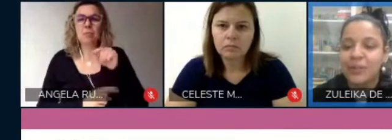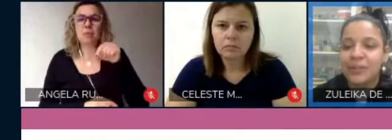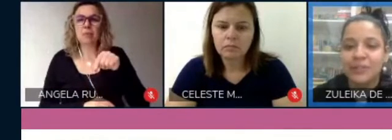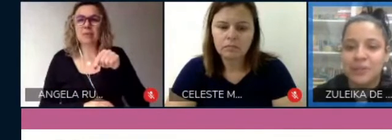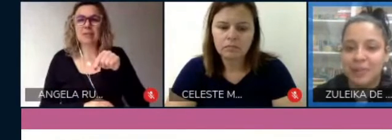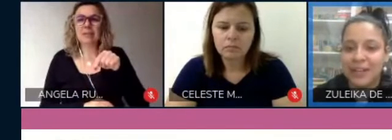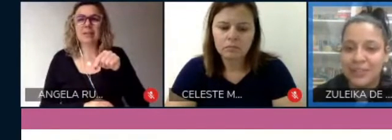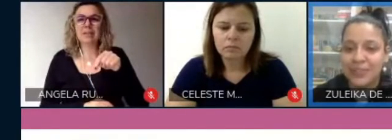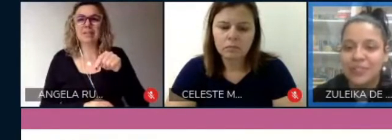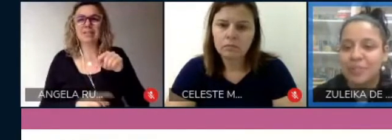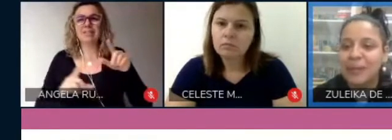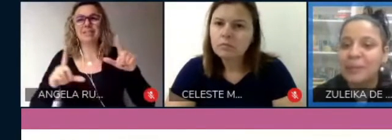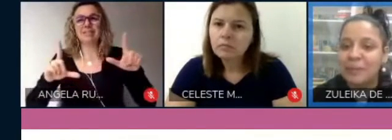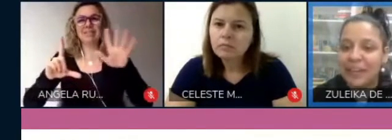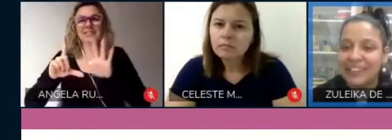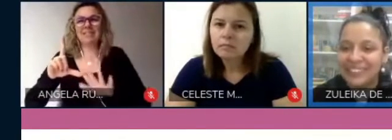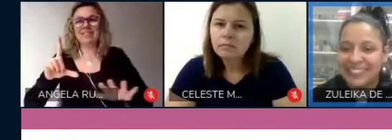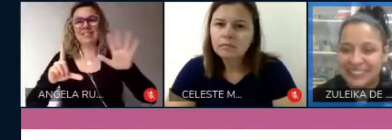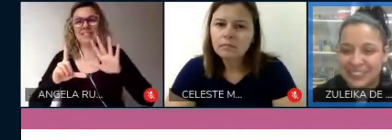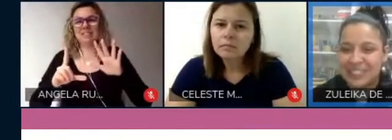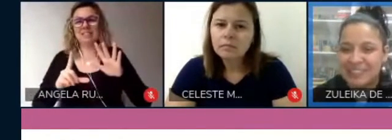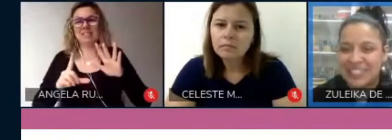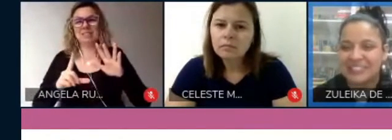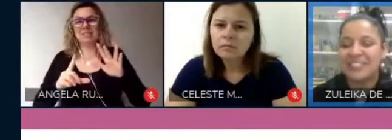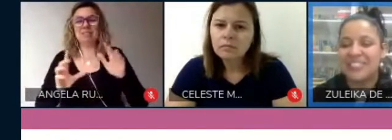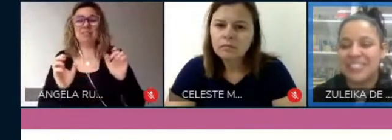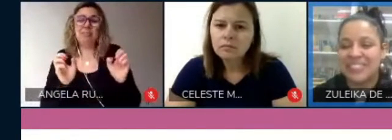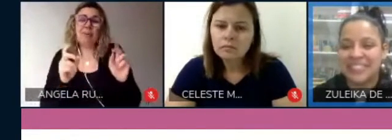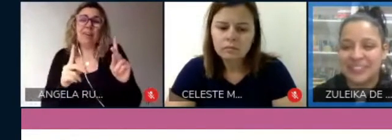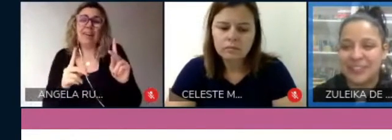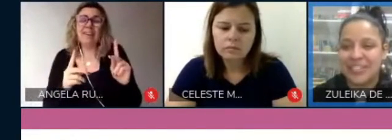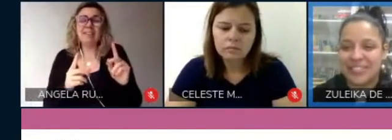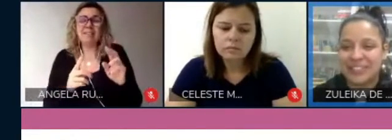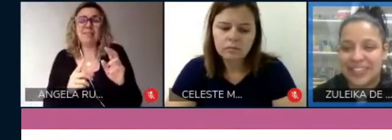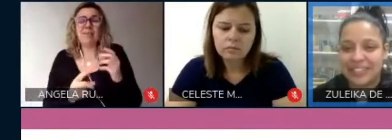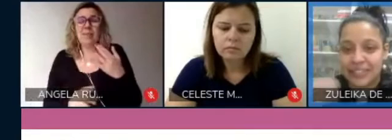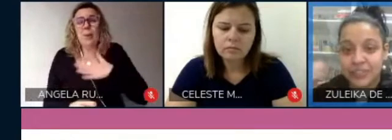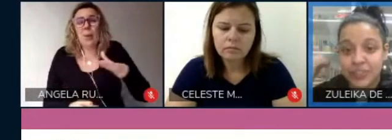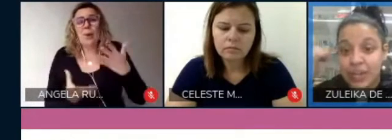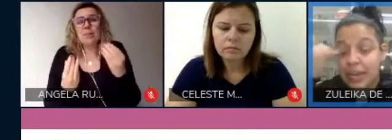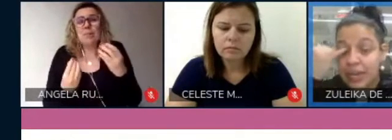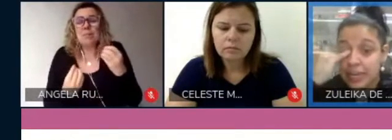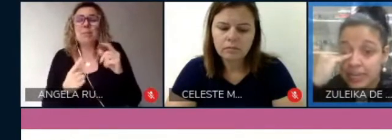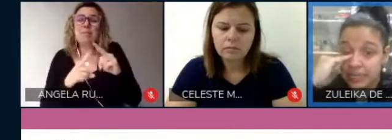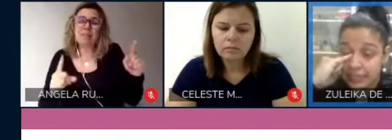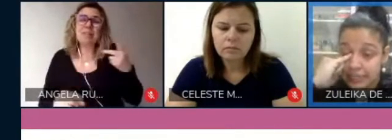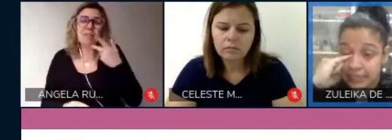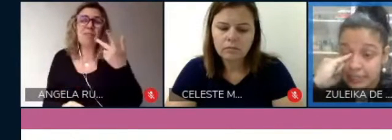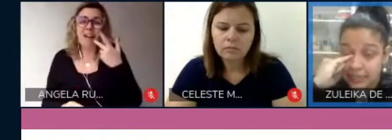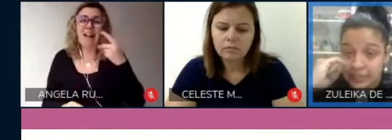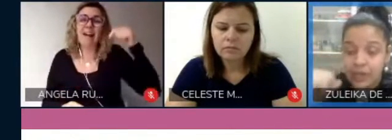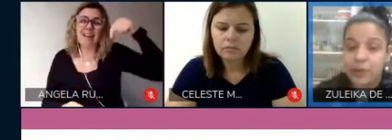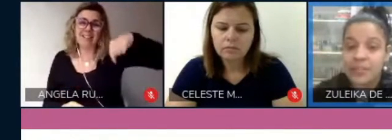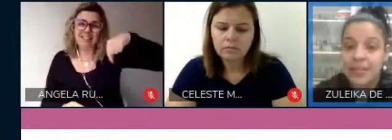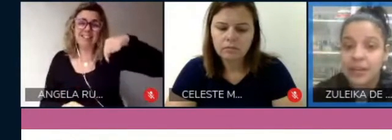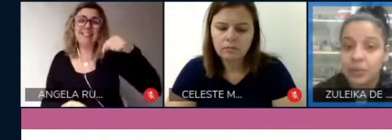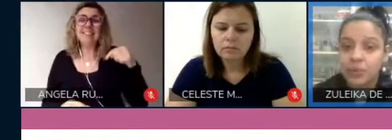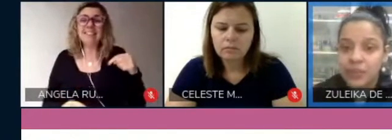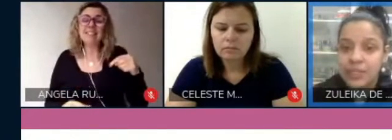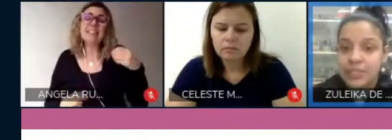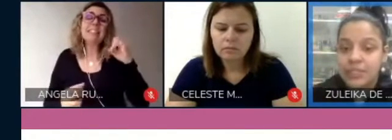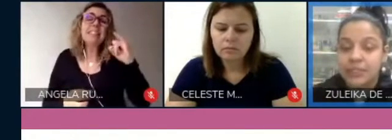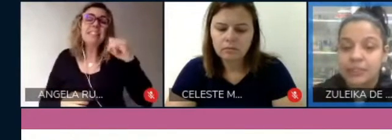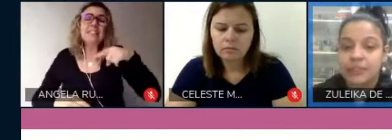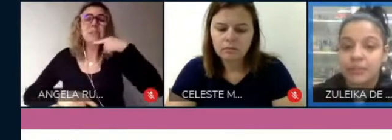acho tão antipático, isso bem no meio da coisa, mas eu vou ressaltar desde já que